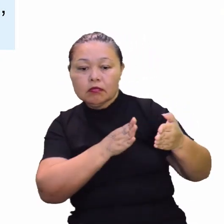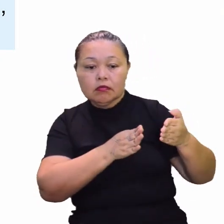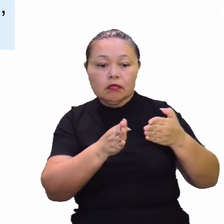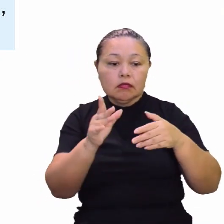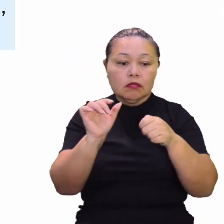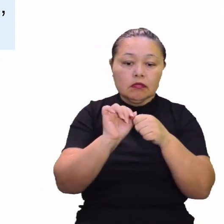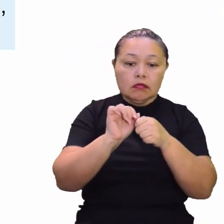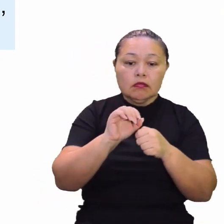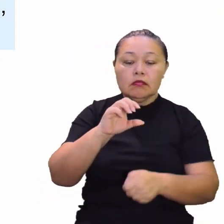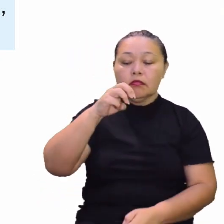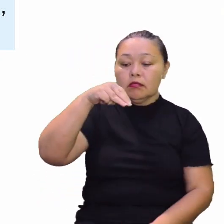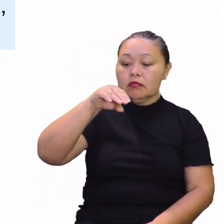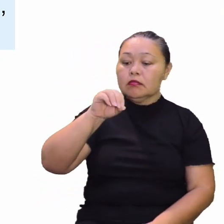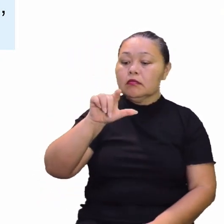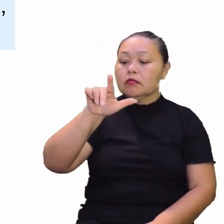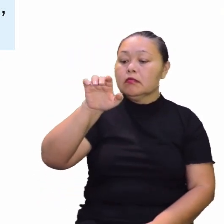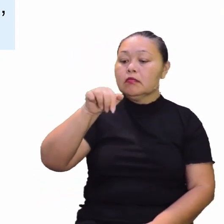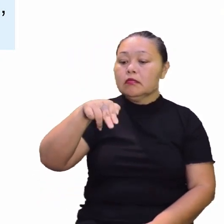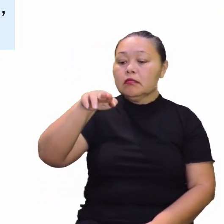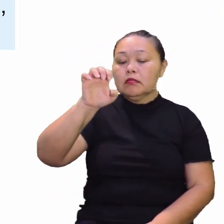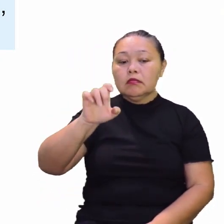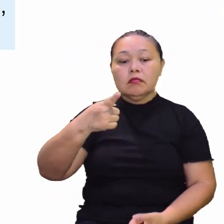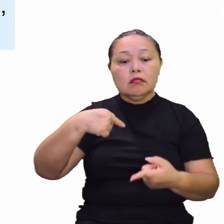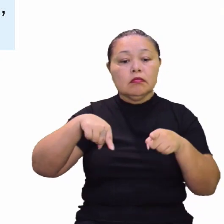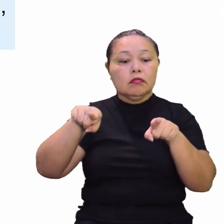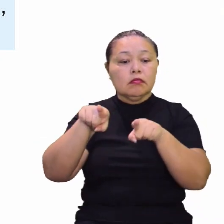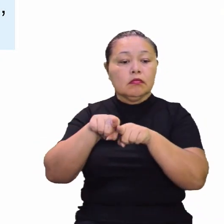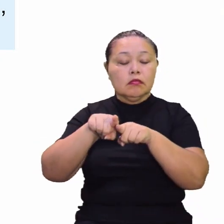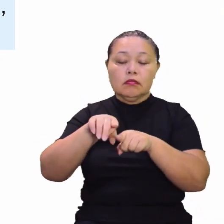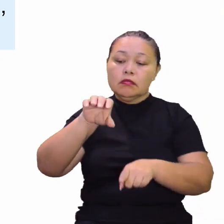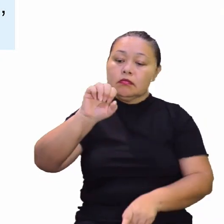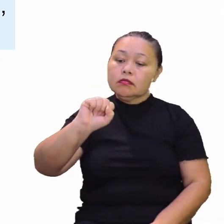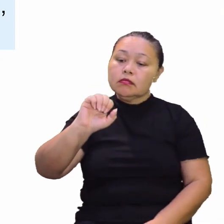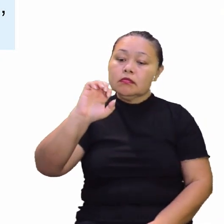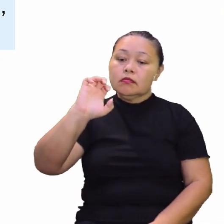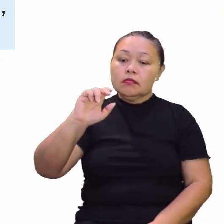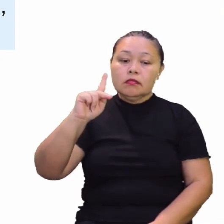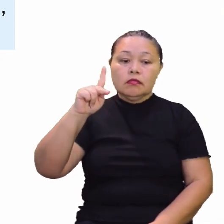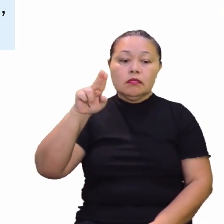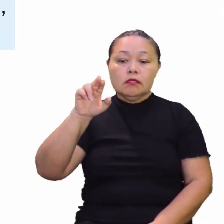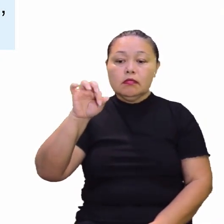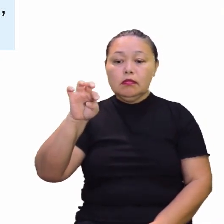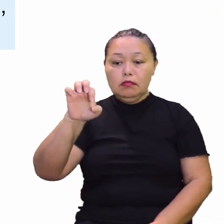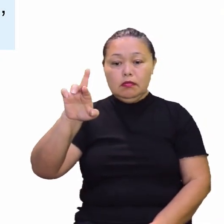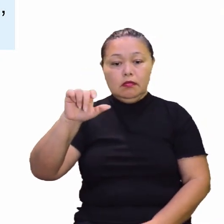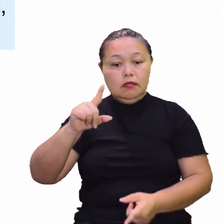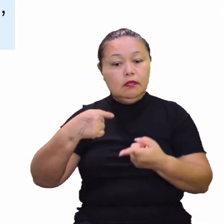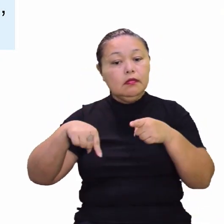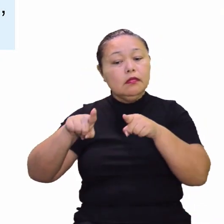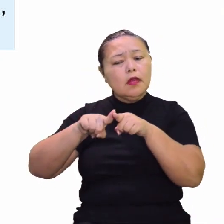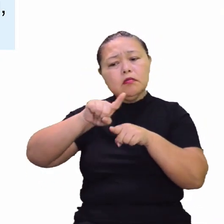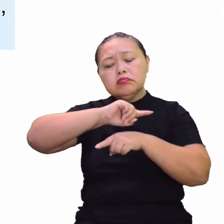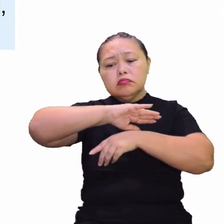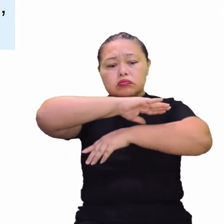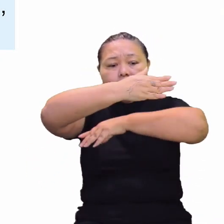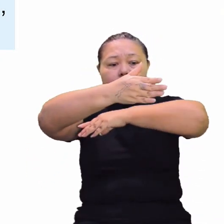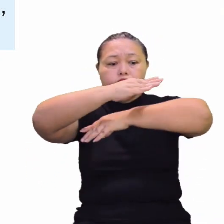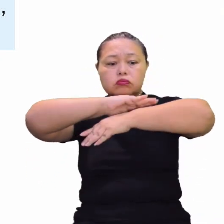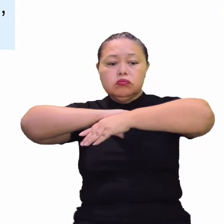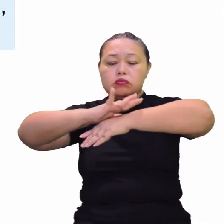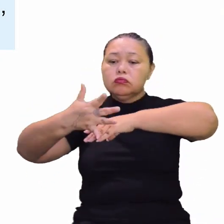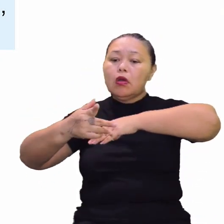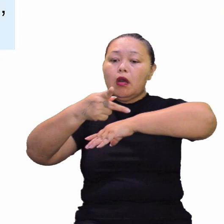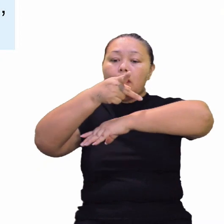da Sepultura também, e do rio Lagoazinha, na Chapada dos Parecis, no Mato Grosso. Então, é um rio